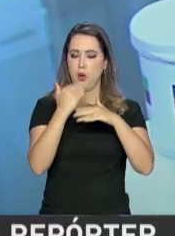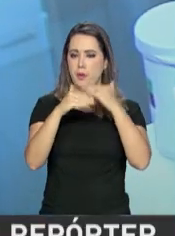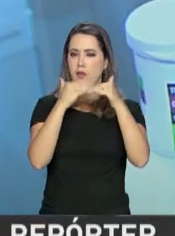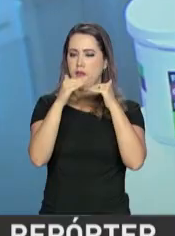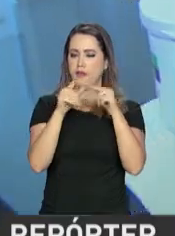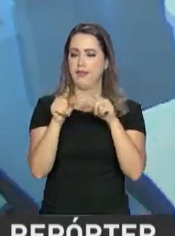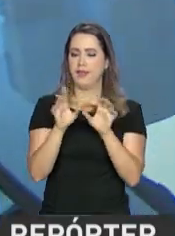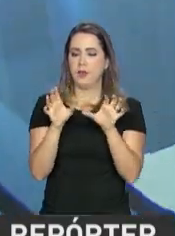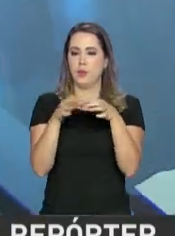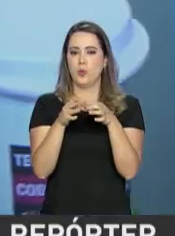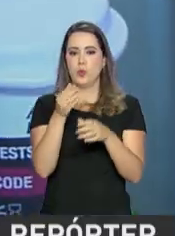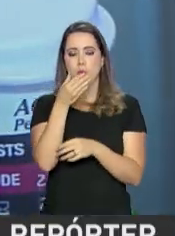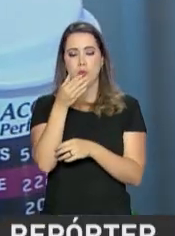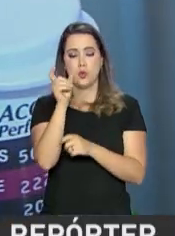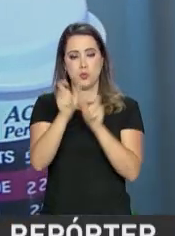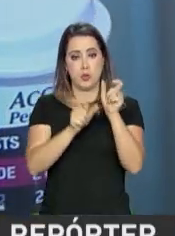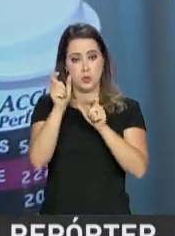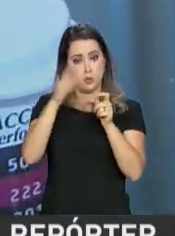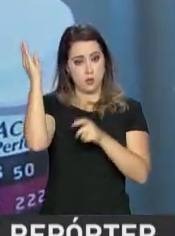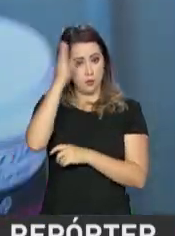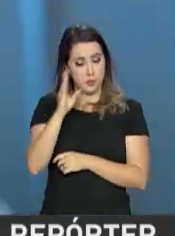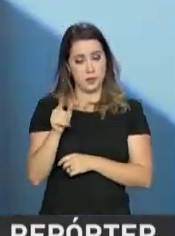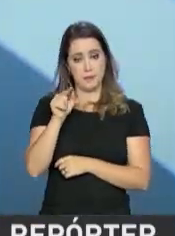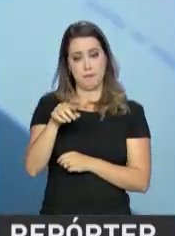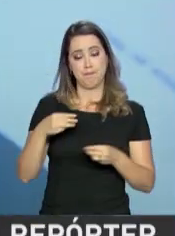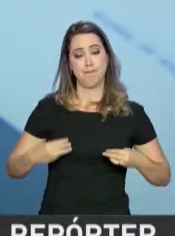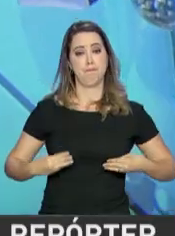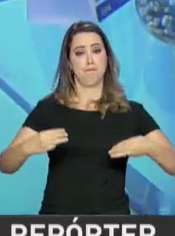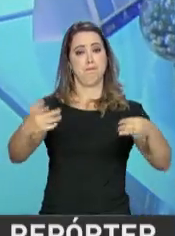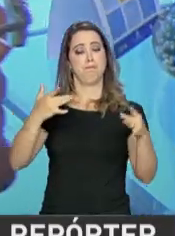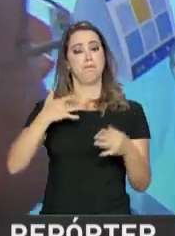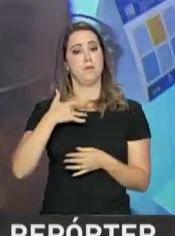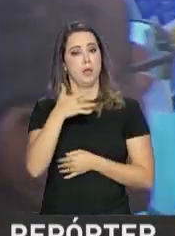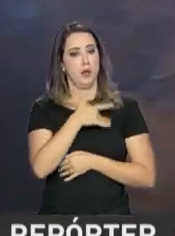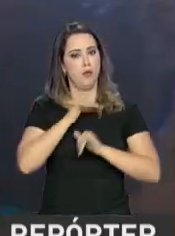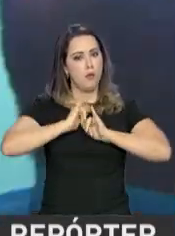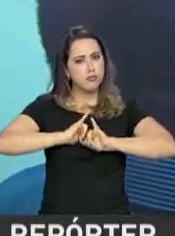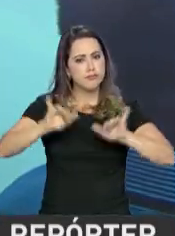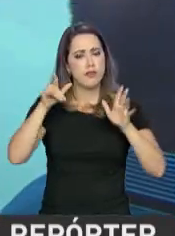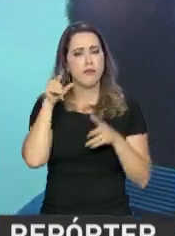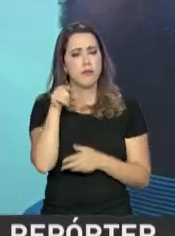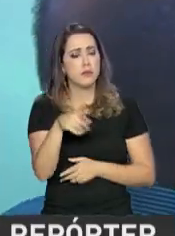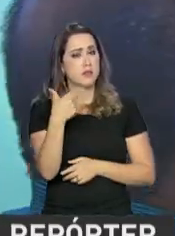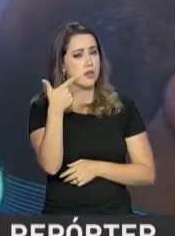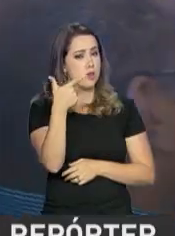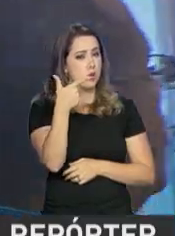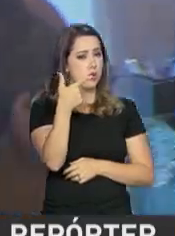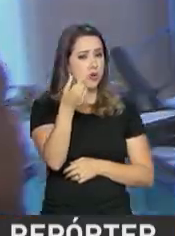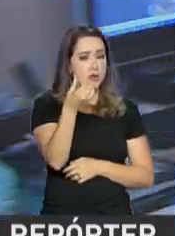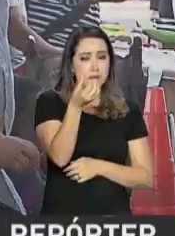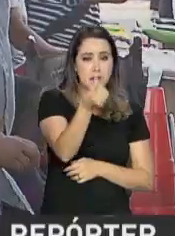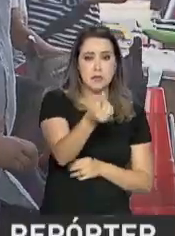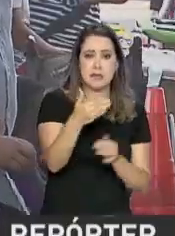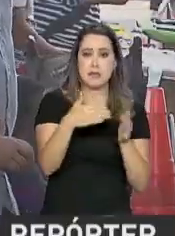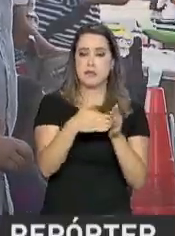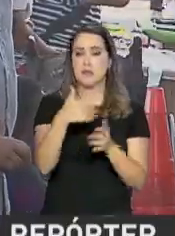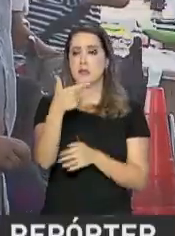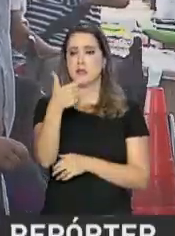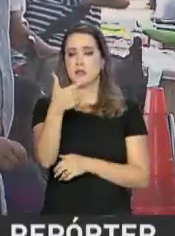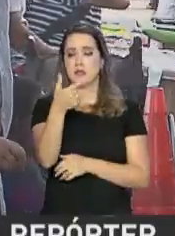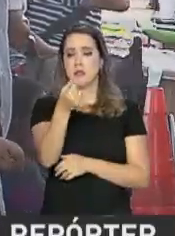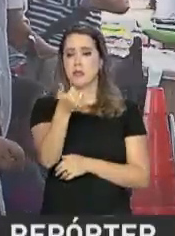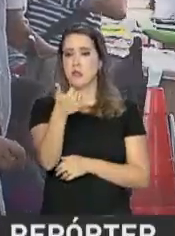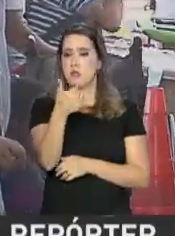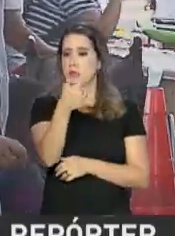aumentando entre os brasileiros segundo dados do ministério da saúde entre 2006 e 2007 o número de